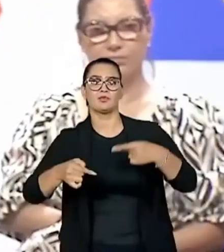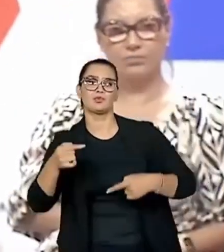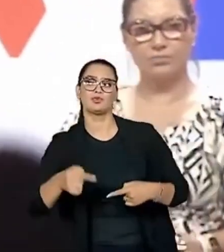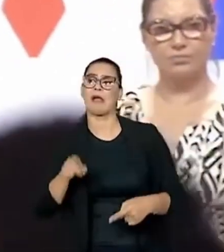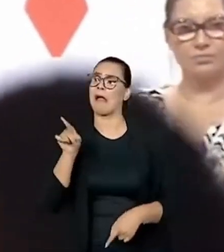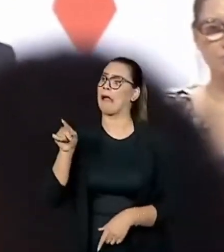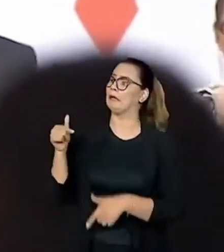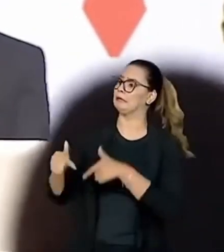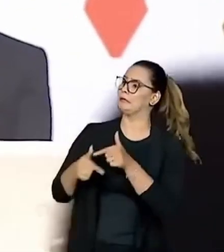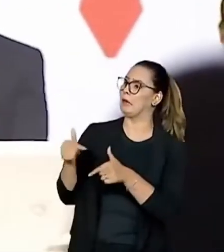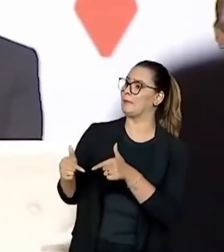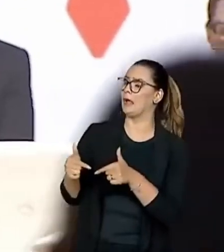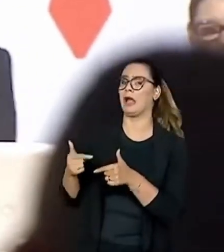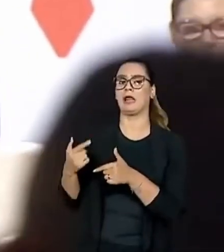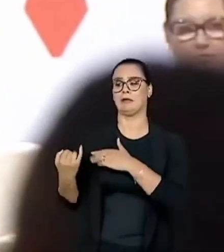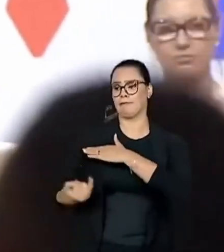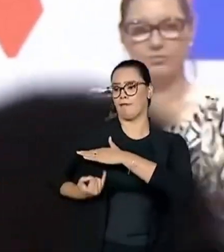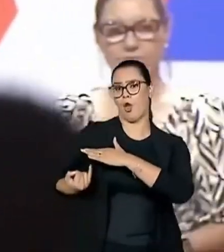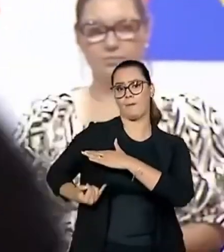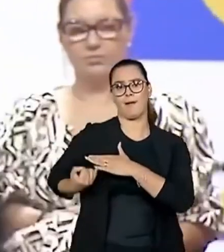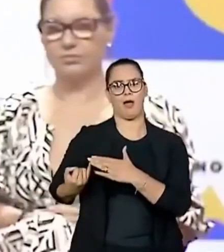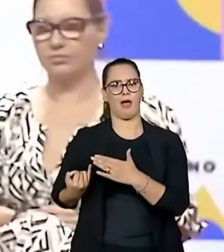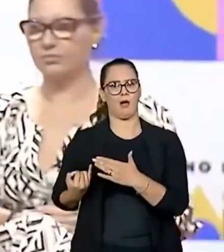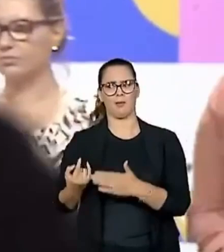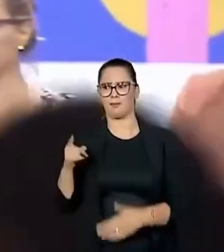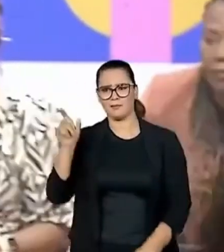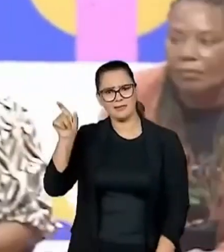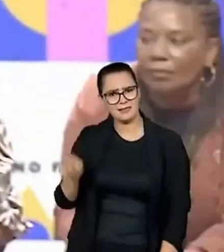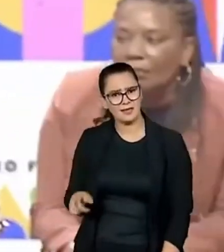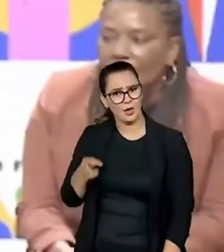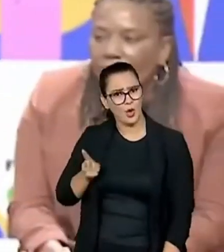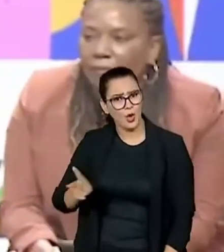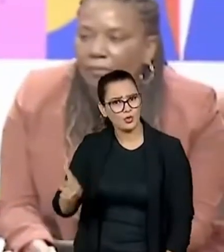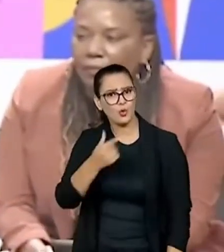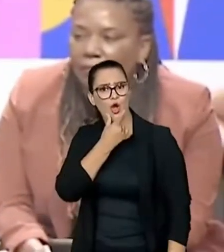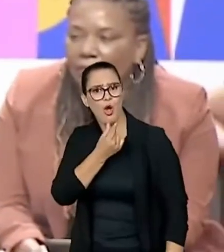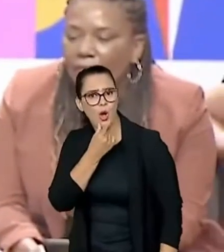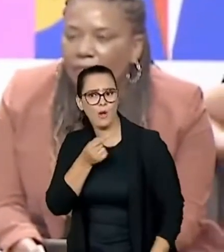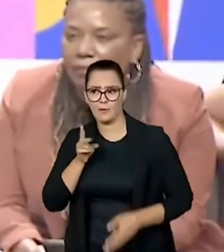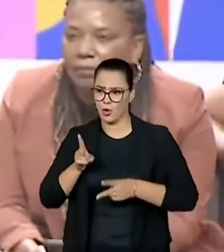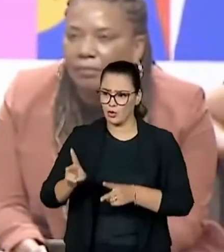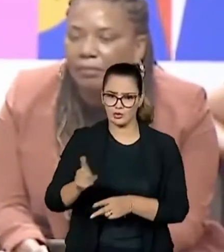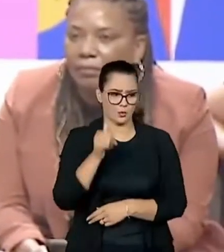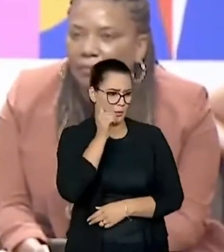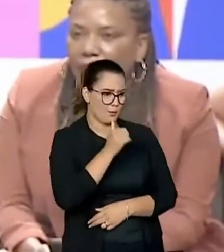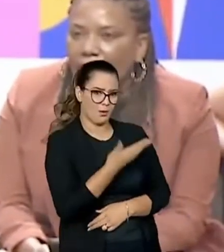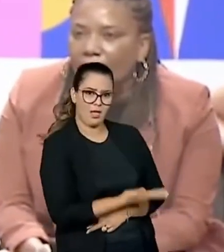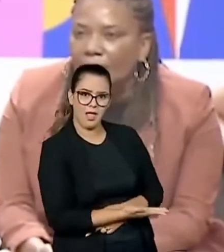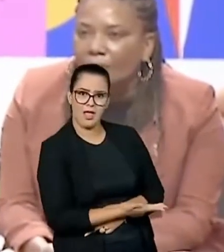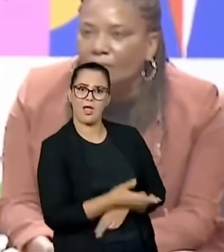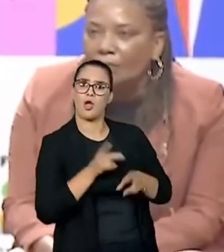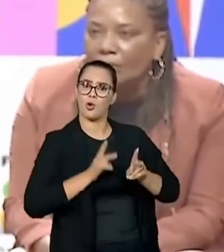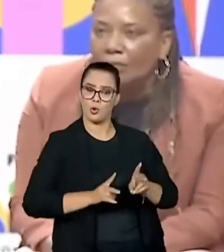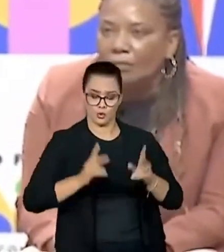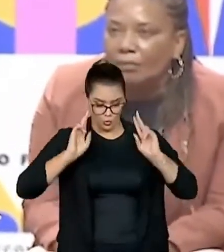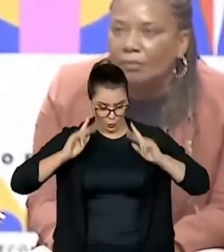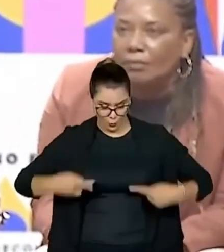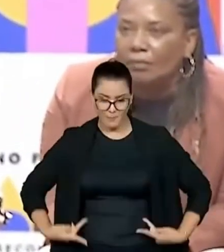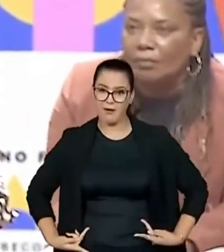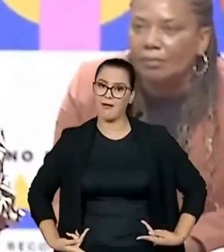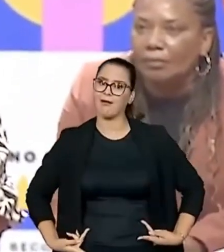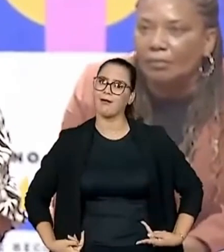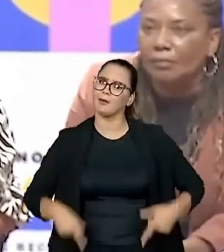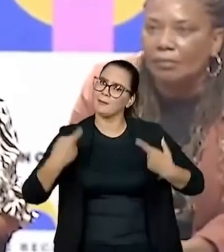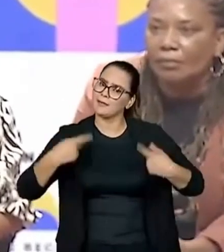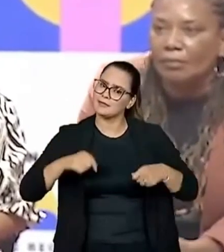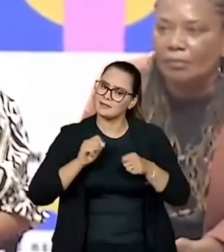ele está trabalhando em casa na informalidade, mas esse cara continua sendo homem, continua sendo mulher, continua sendo gente. É